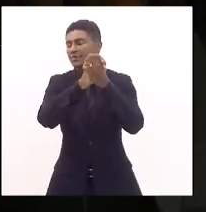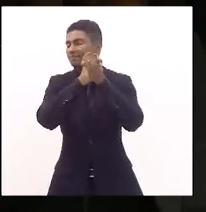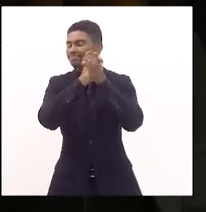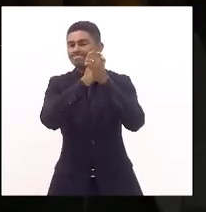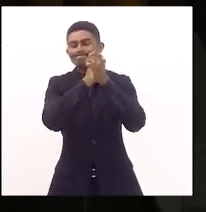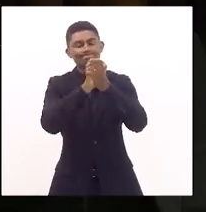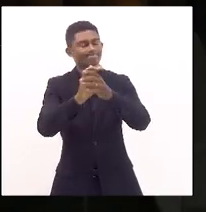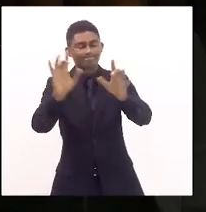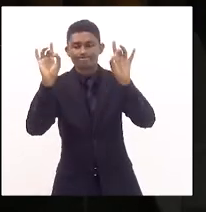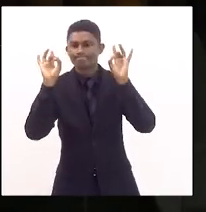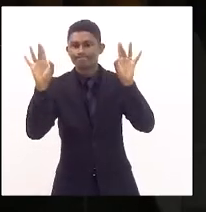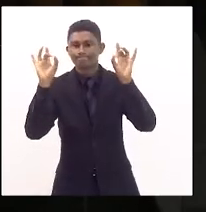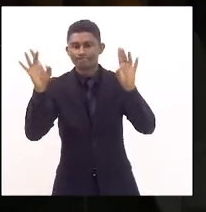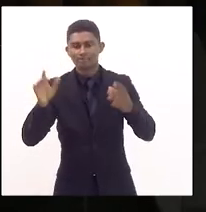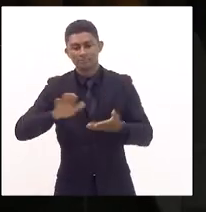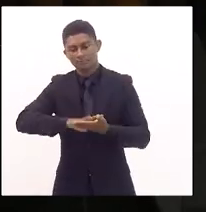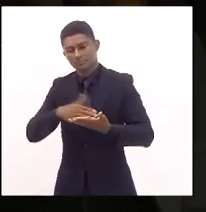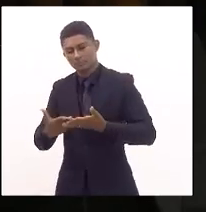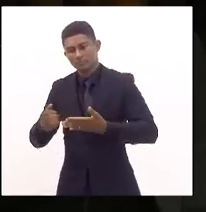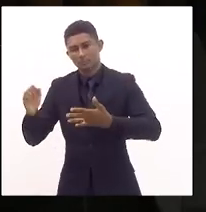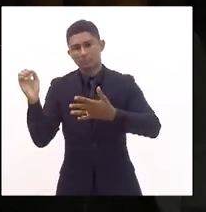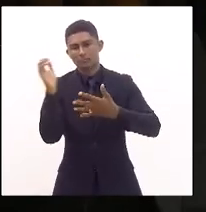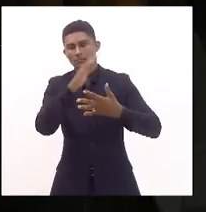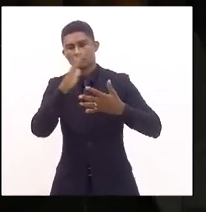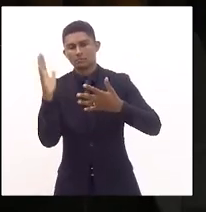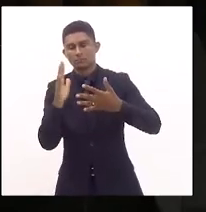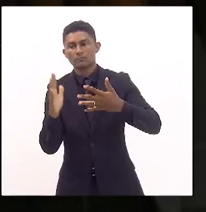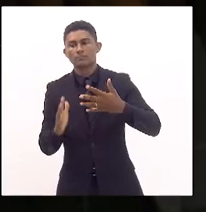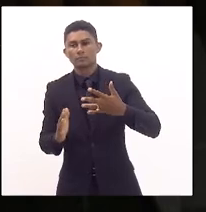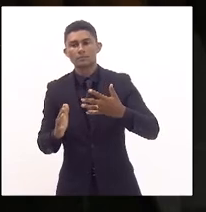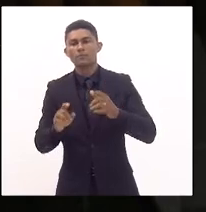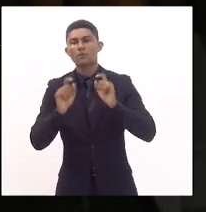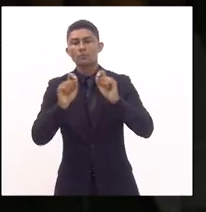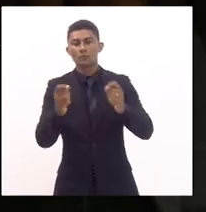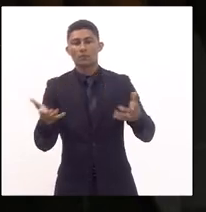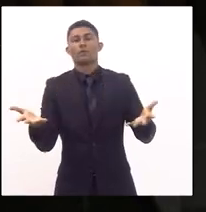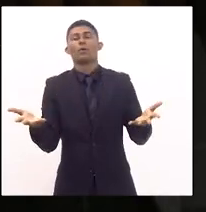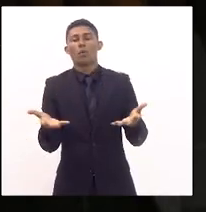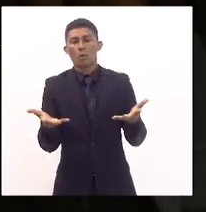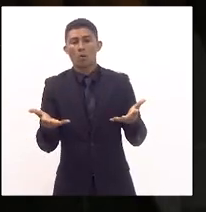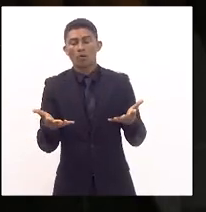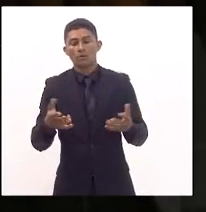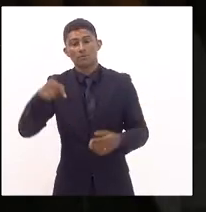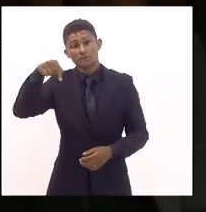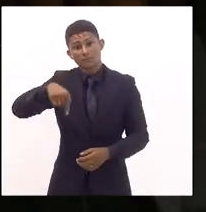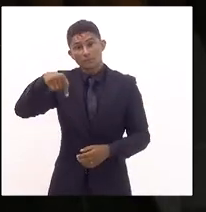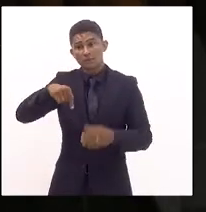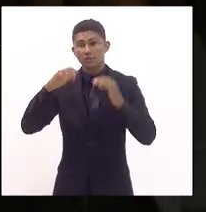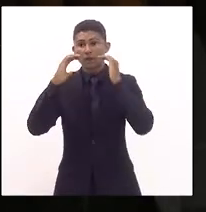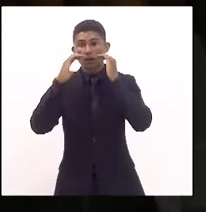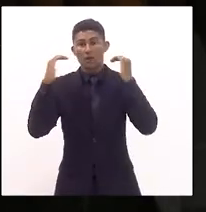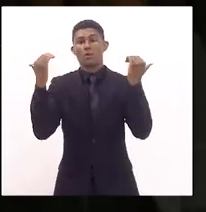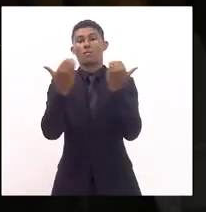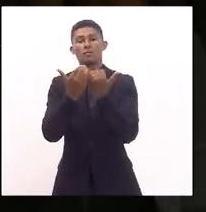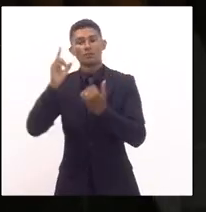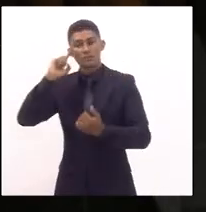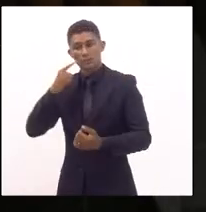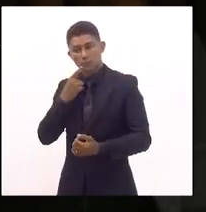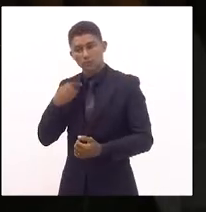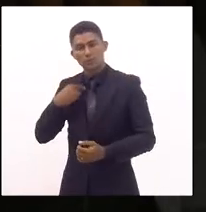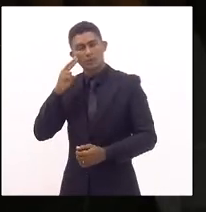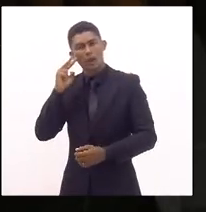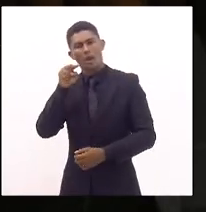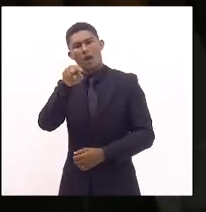também aos intérpretes de Libras, que hoje, fazendo parte da comunidade surda, eu vejo